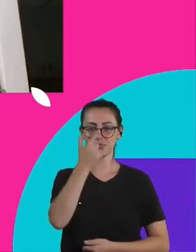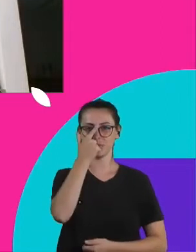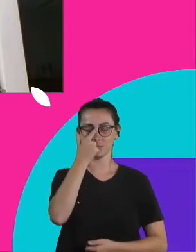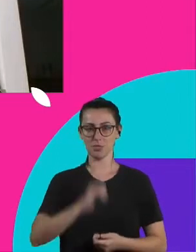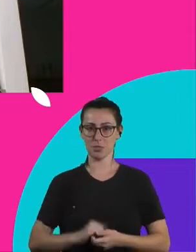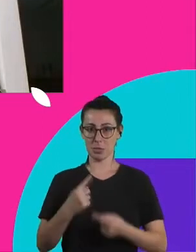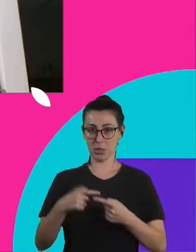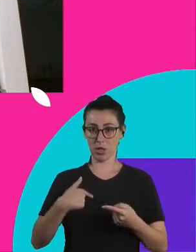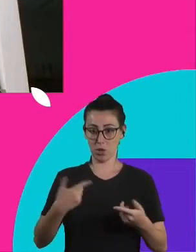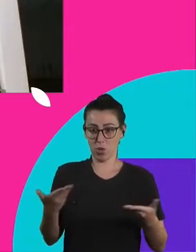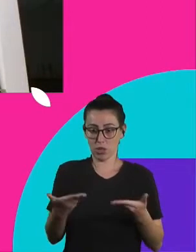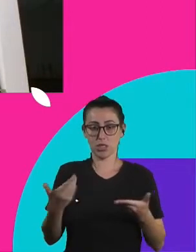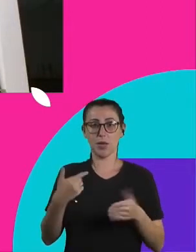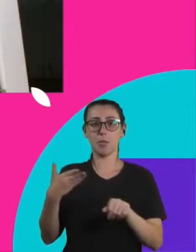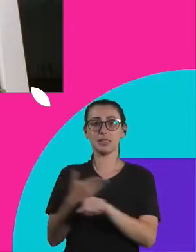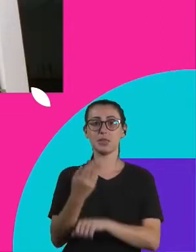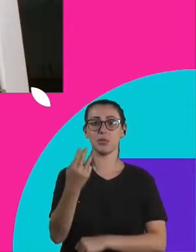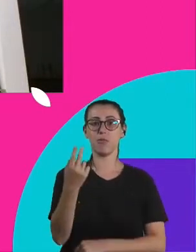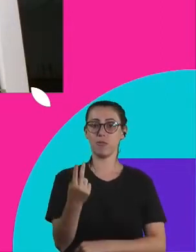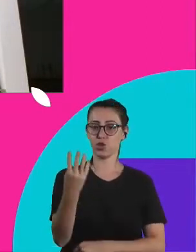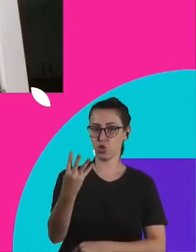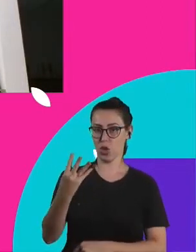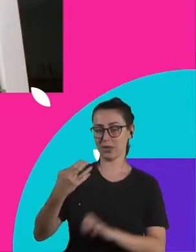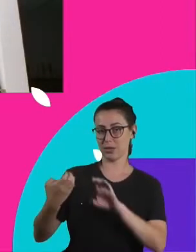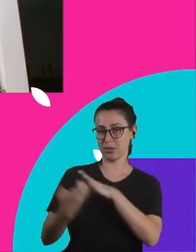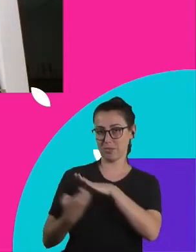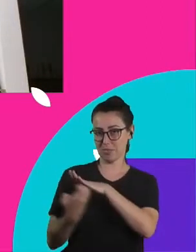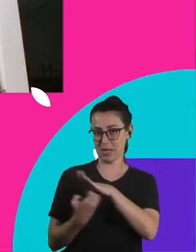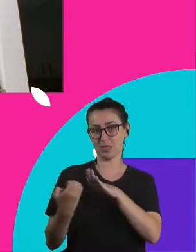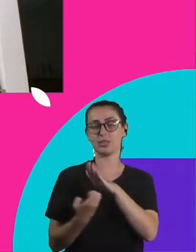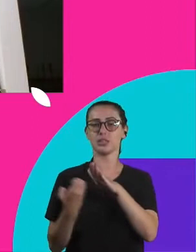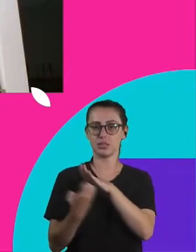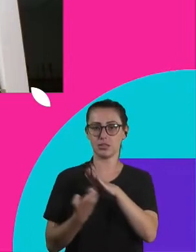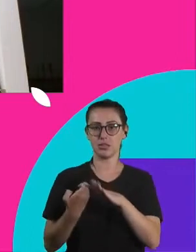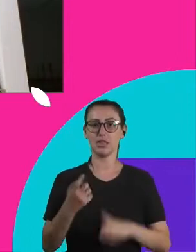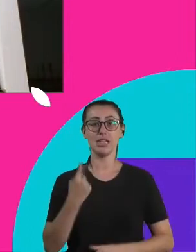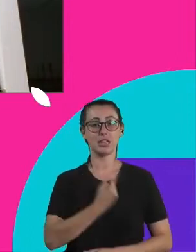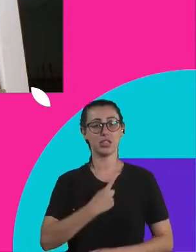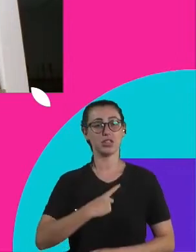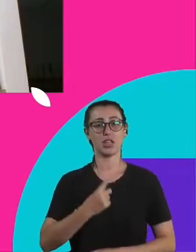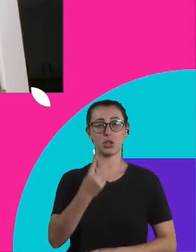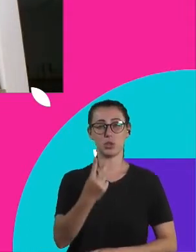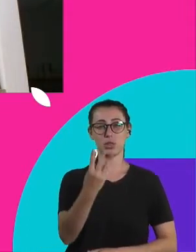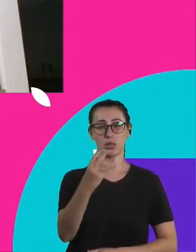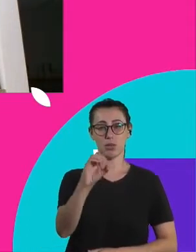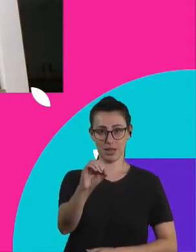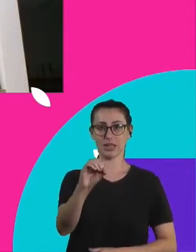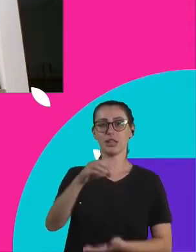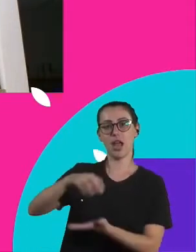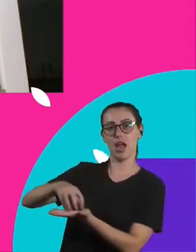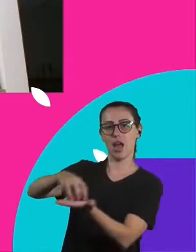24 empresas em que, eu te dando um único exemplo, nós temos hoje 240 agências de viagens, onde eu sou sócio da